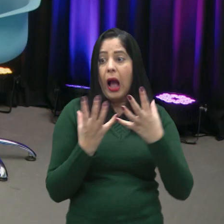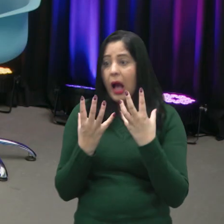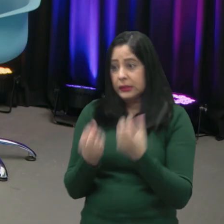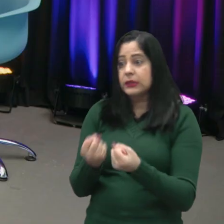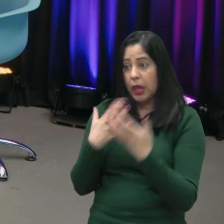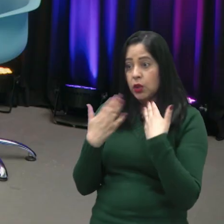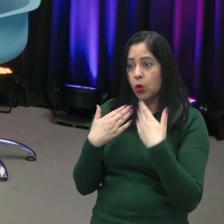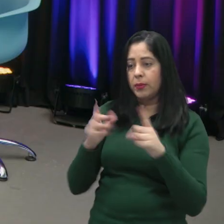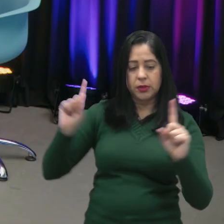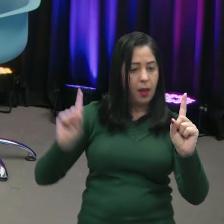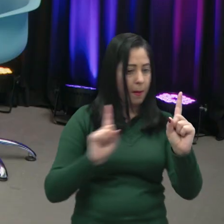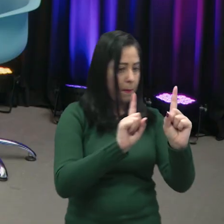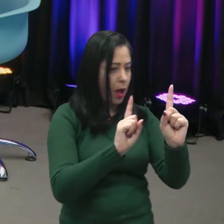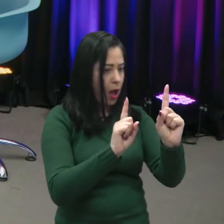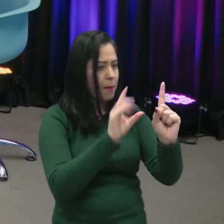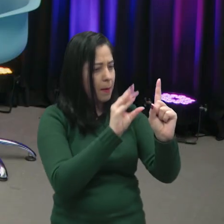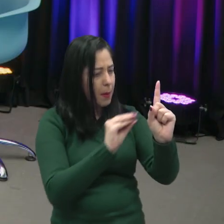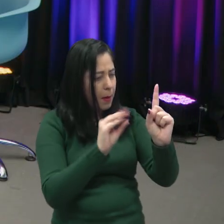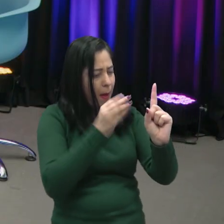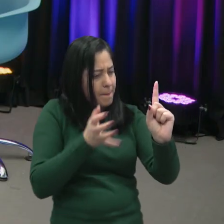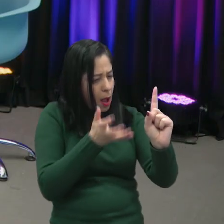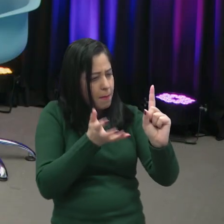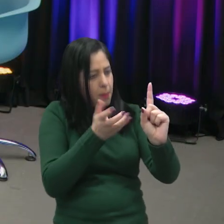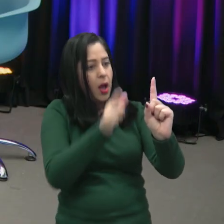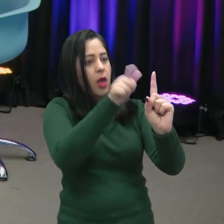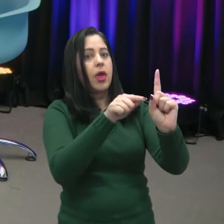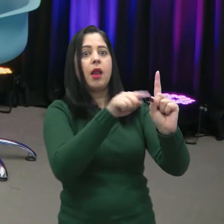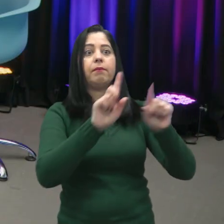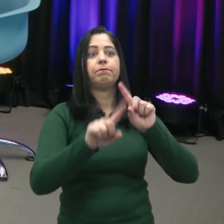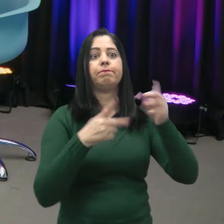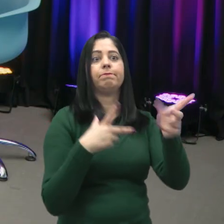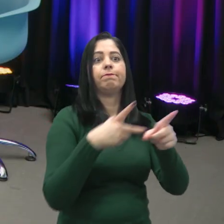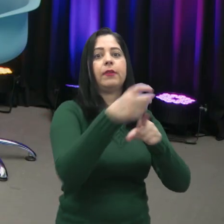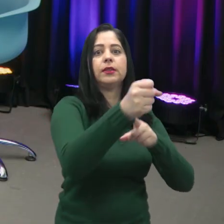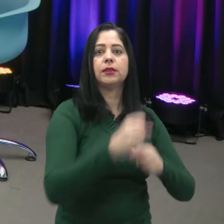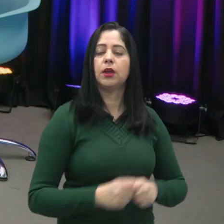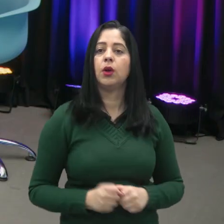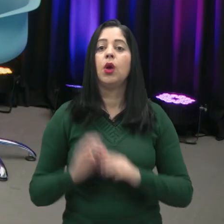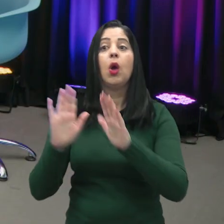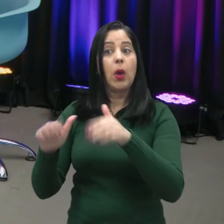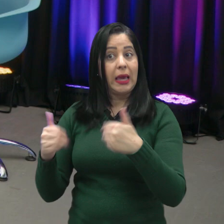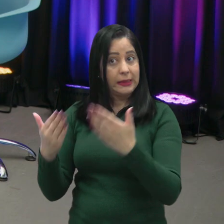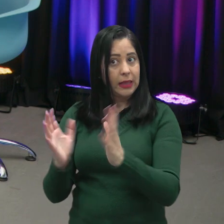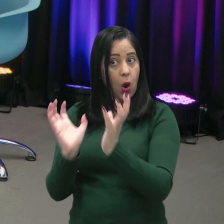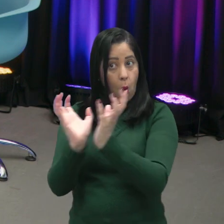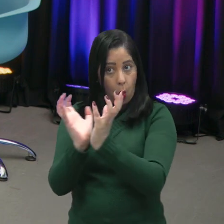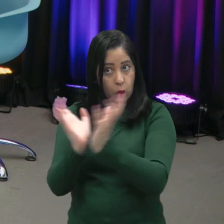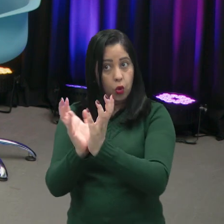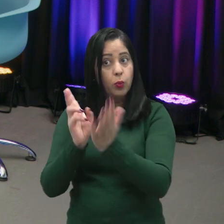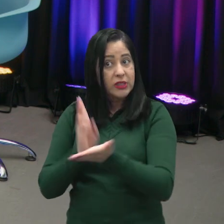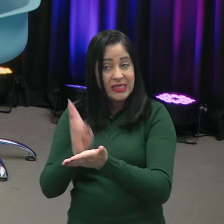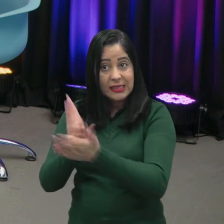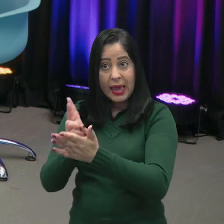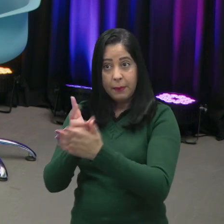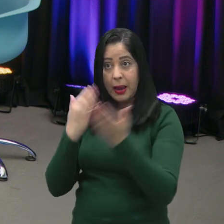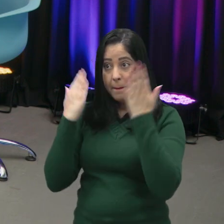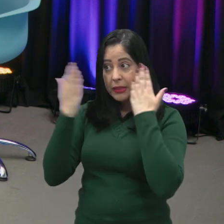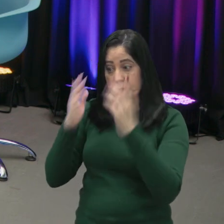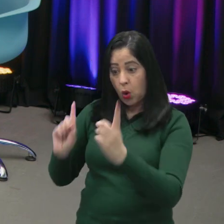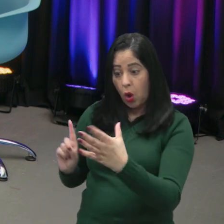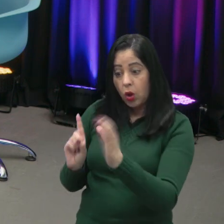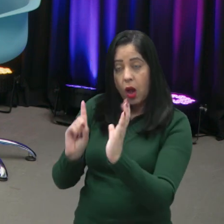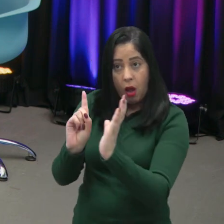submeteu a conversar e foi lá e venceu. Então as equipes de alto rendimento, eles têm um acompanhamento mental? Tem, é muito importante.